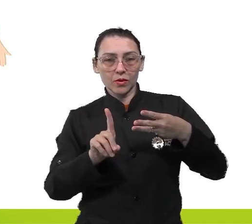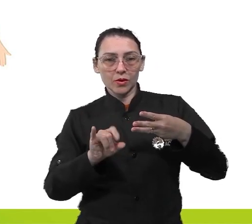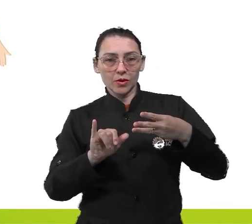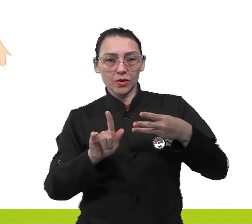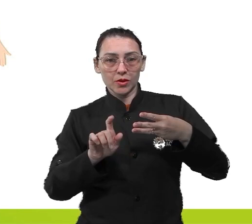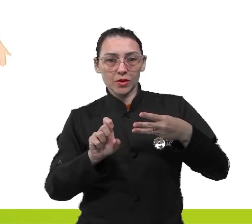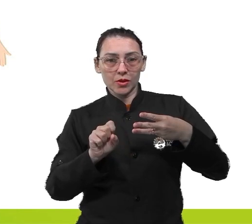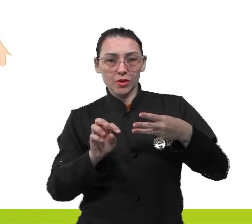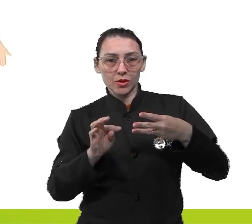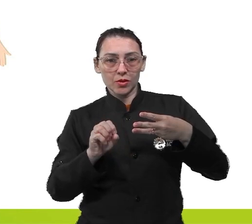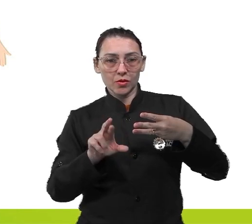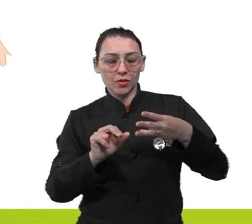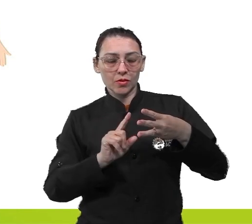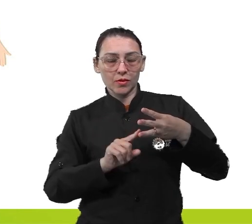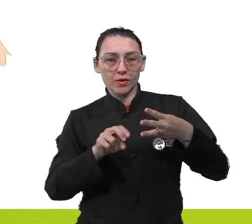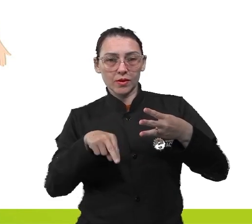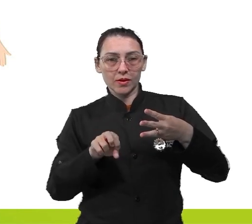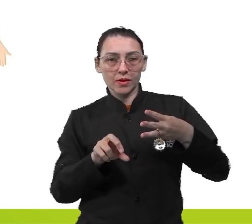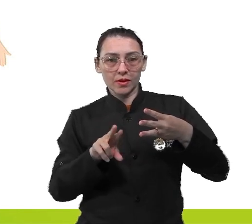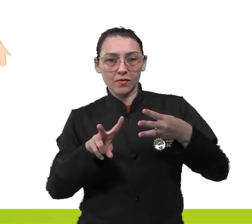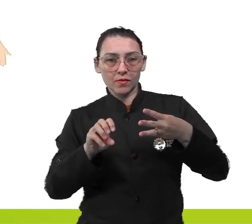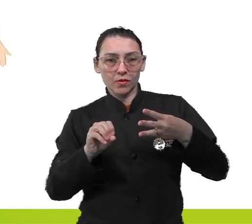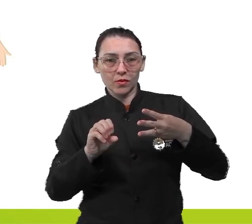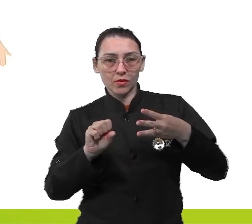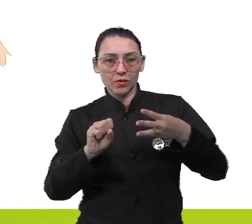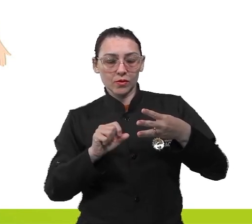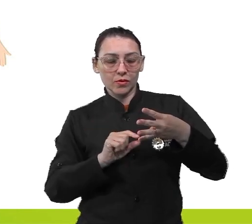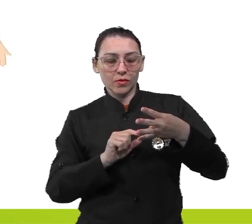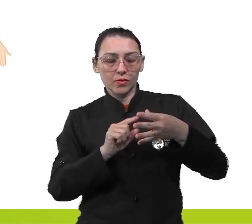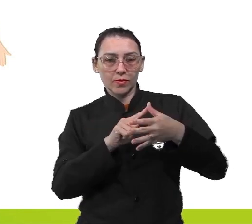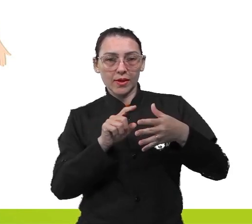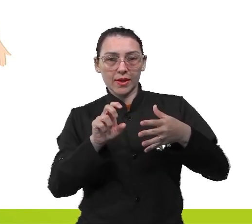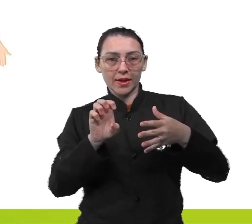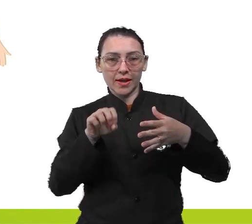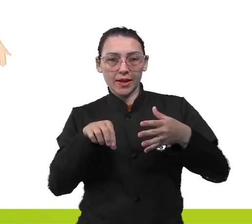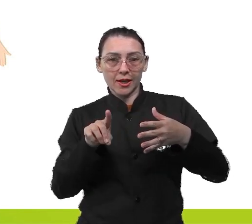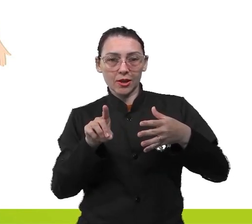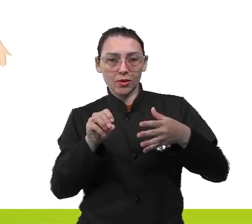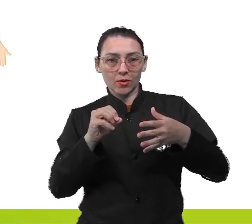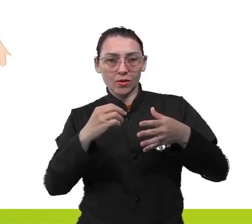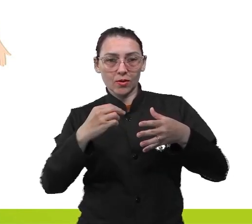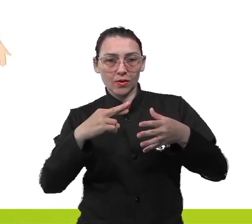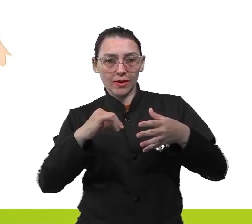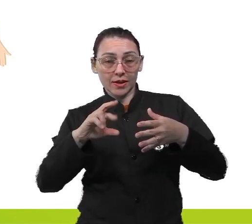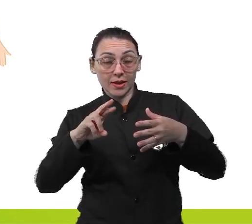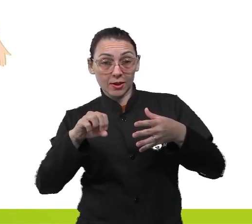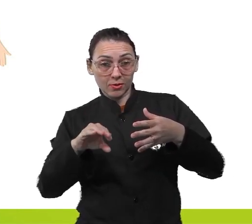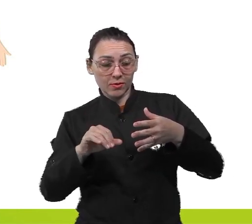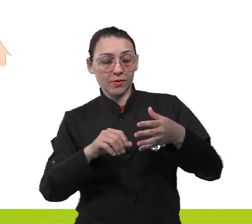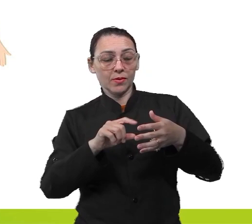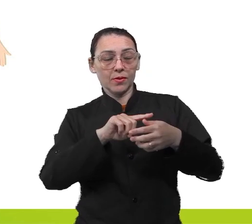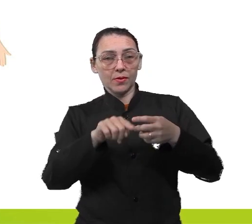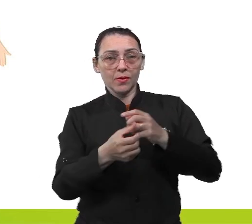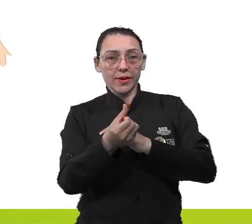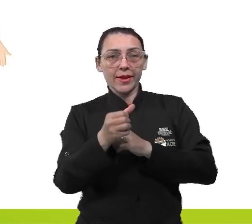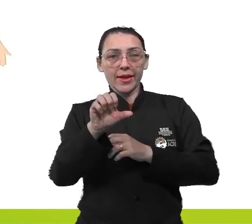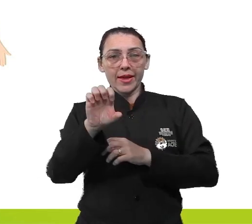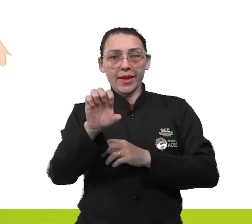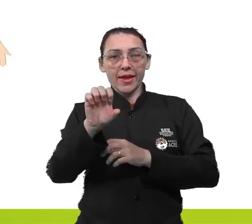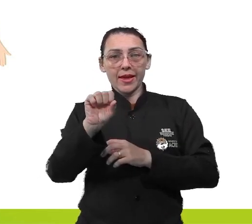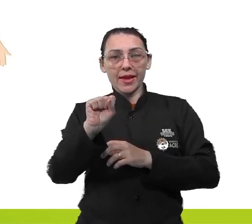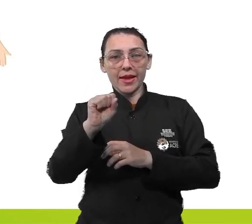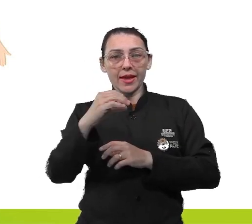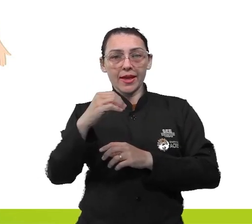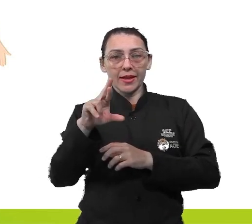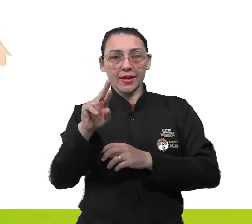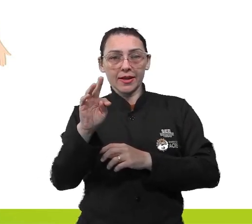digestório, o nervoso, o endócrino, o excretor e o urinário, pessoal, é o mesmo, tá? Tem